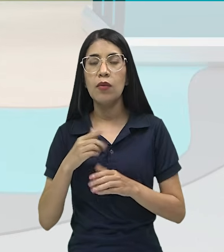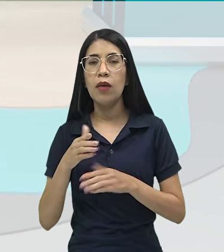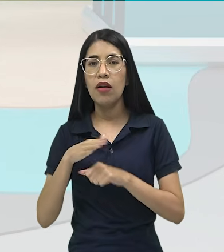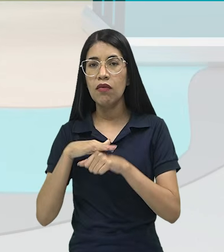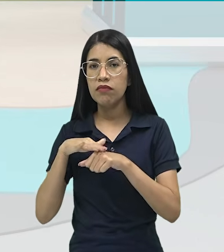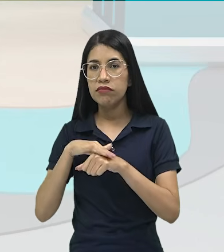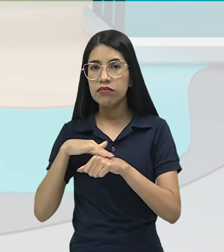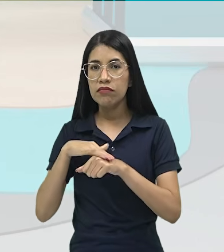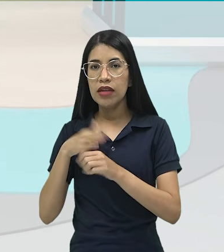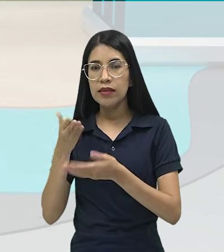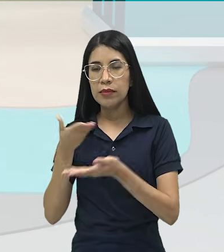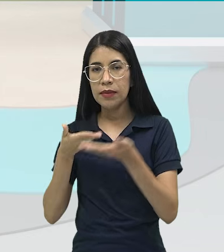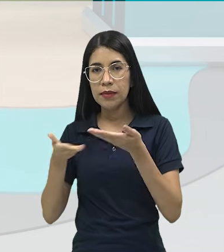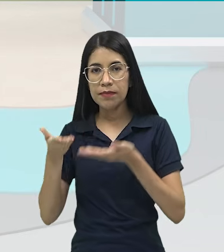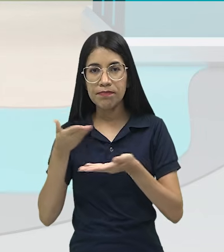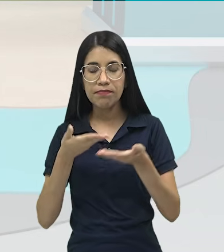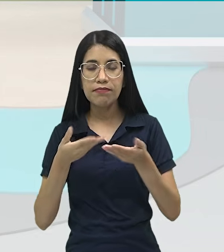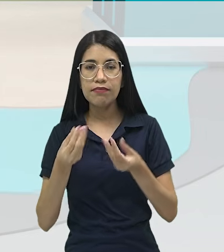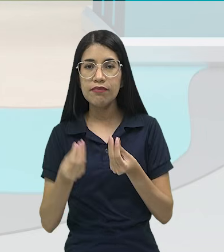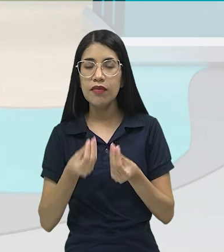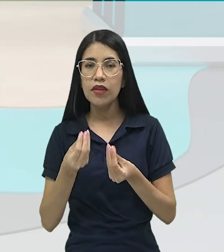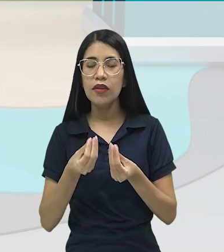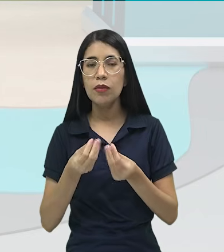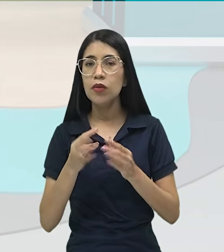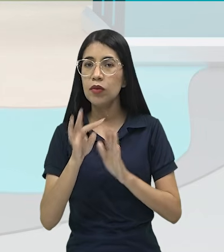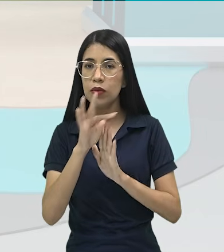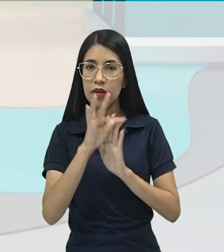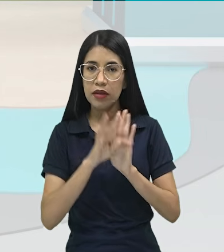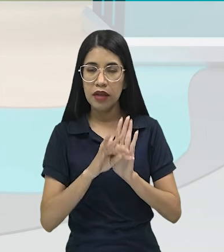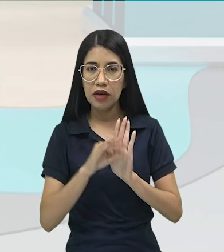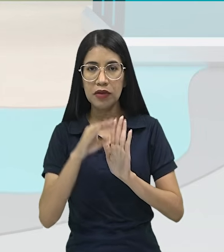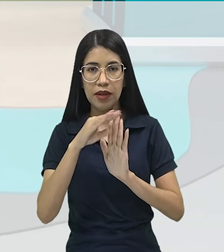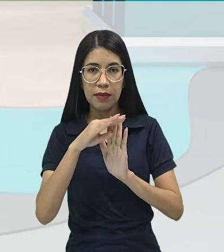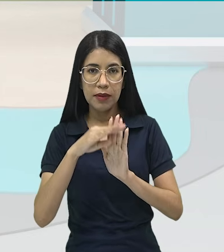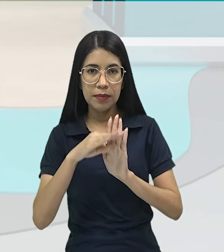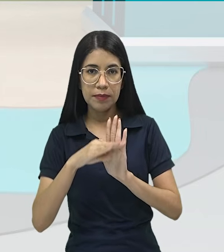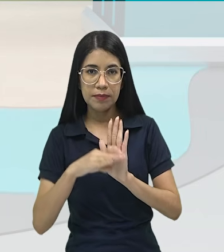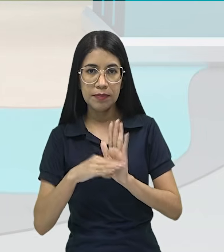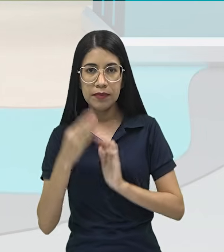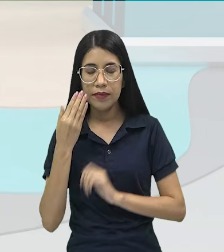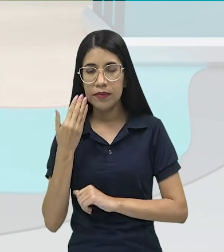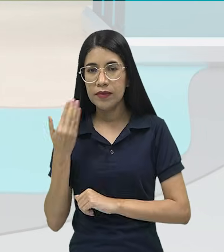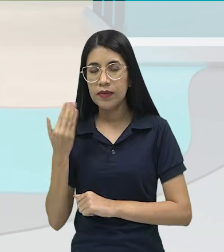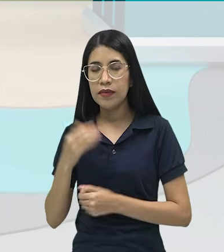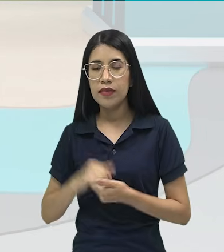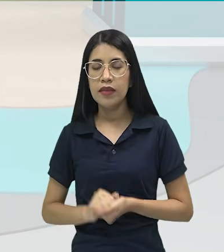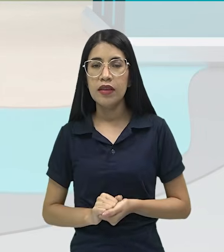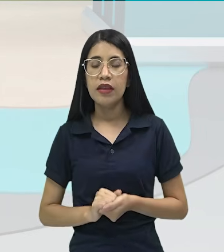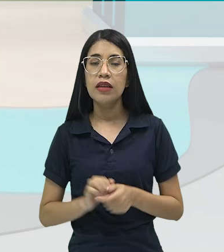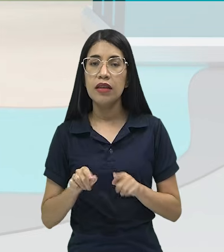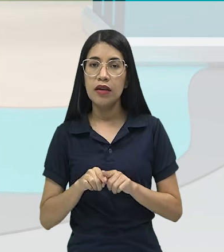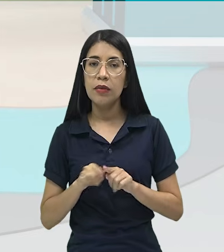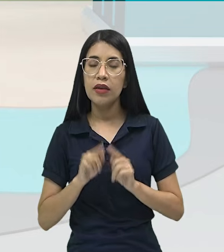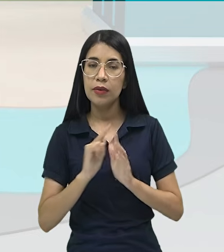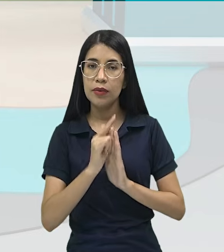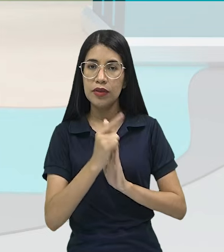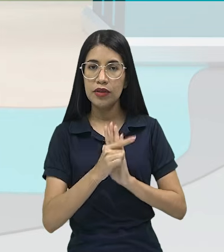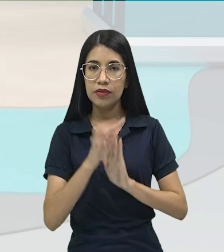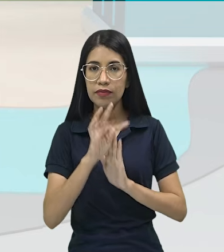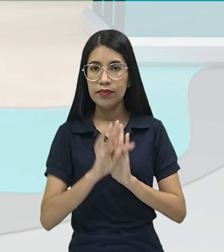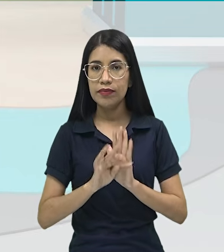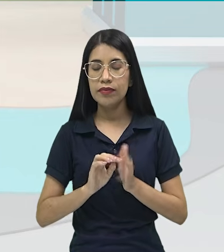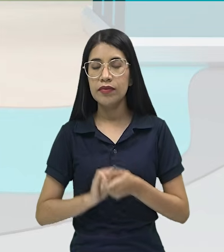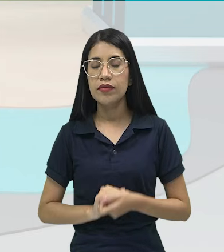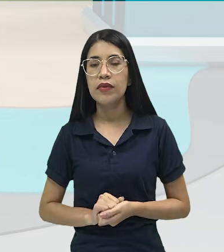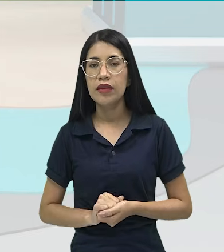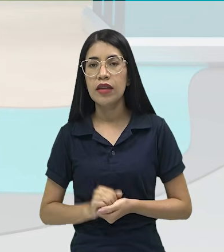um diálogo, em forma de quê? De texto, né? Então, ele é um gênero textual. Então, vamos